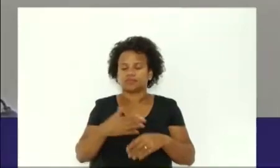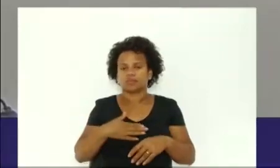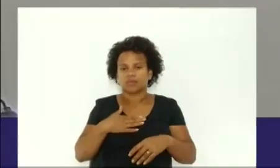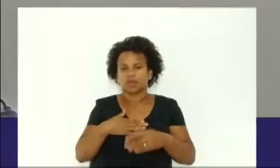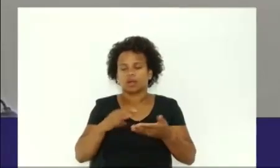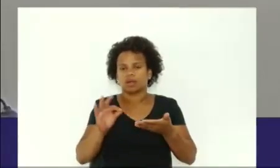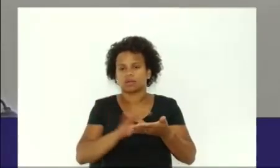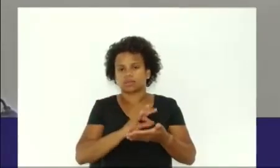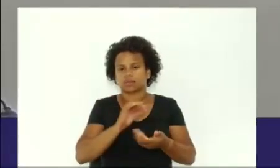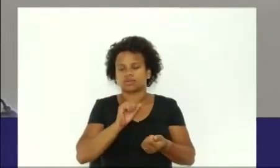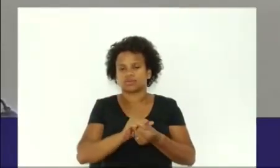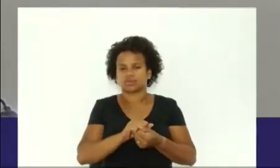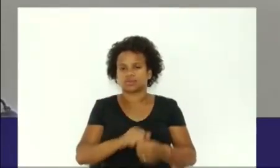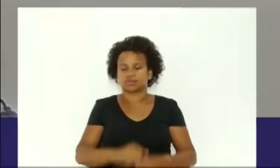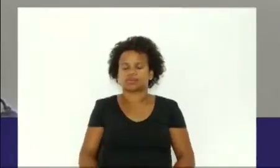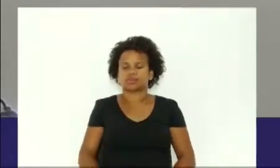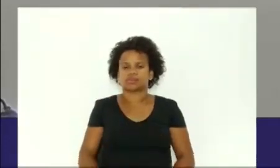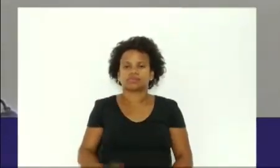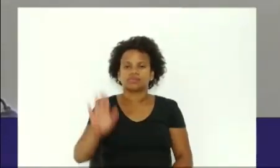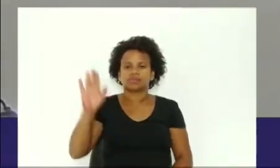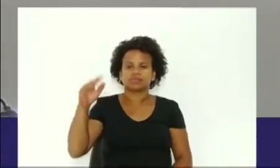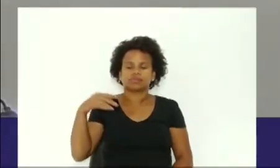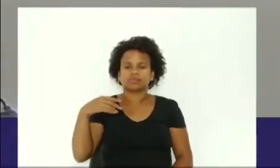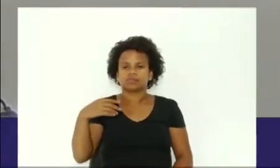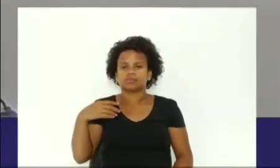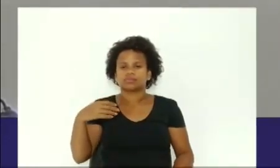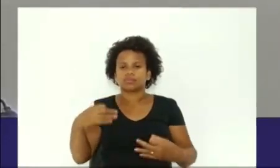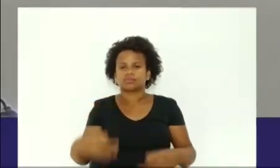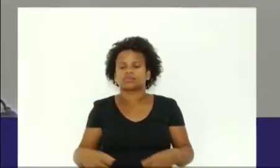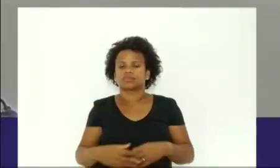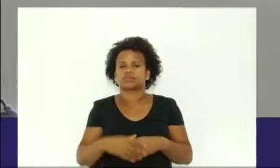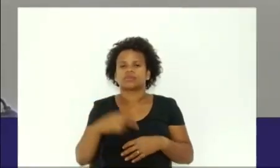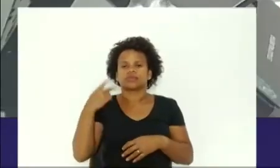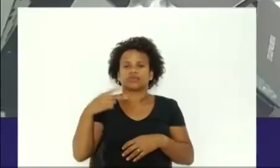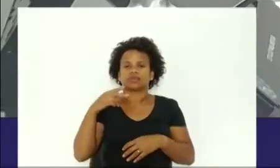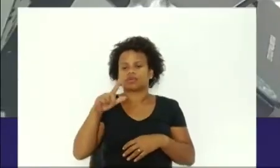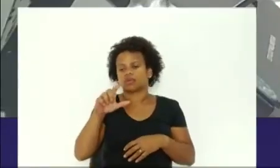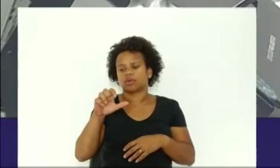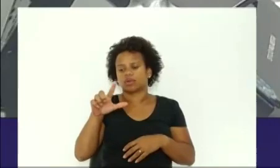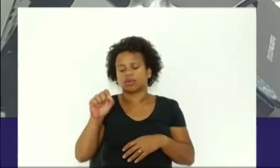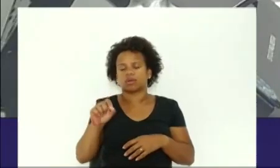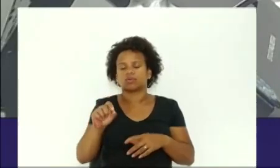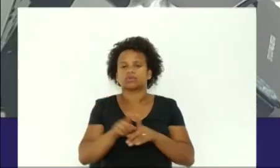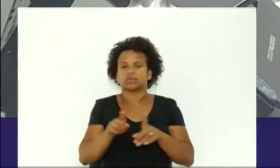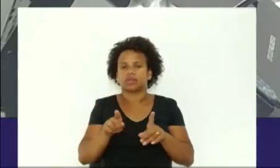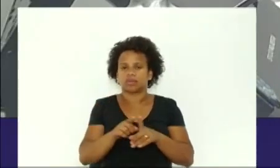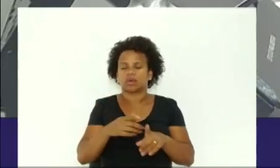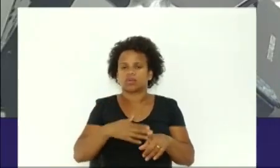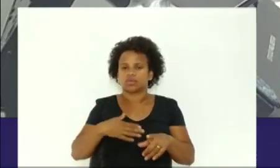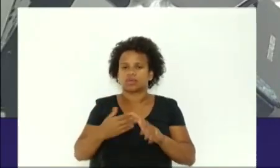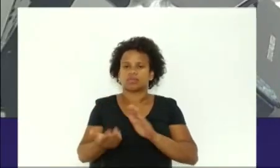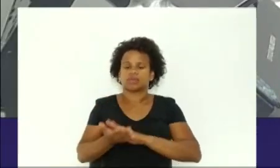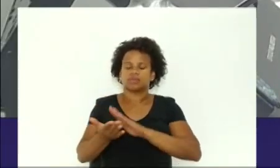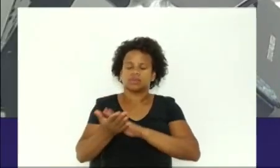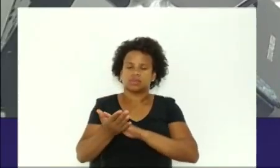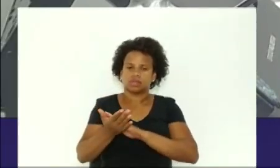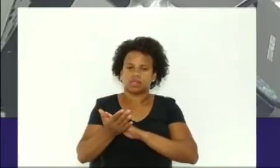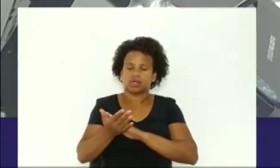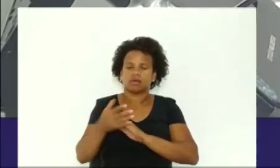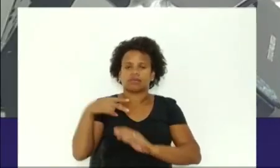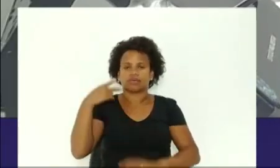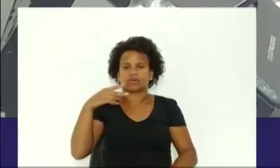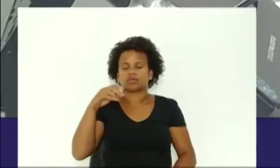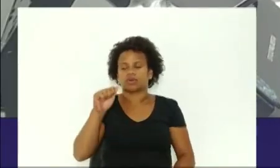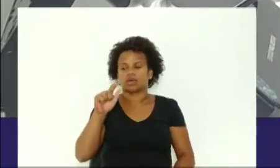junto. Questão de ordem, senhor presidente. Tem a palavra, pela ordem, o vereador Lelo Pagani. Também gostaria de parabenizar a vereadora Alessandra Lucchesi, sempre